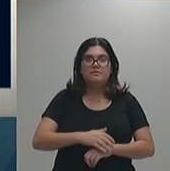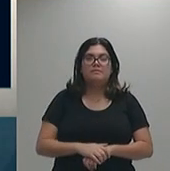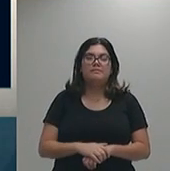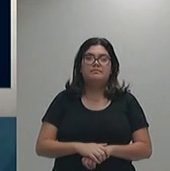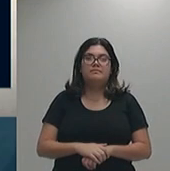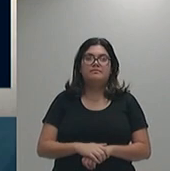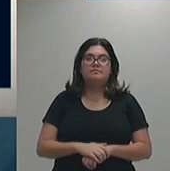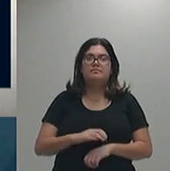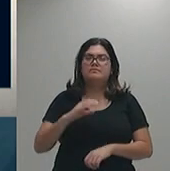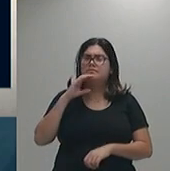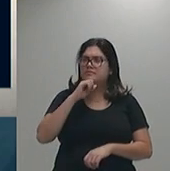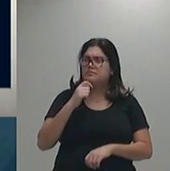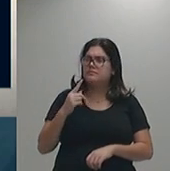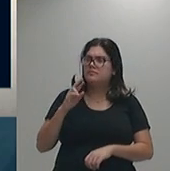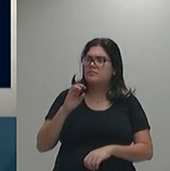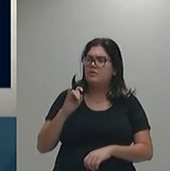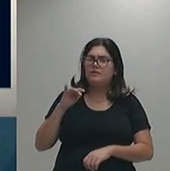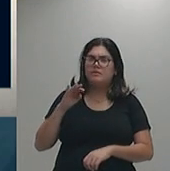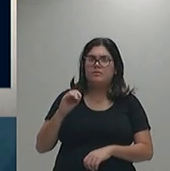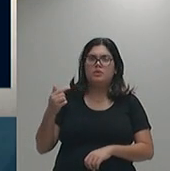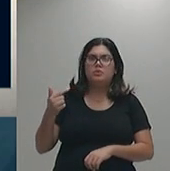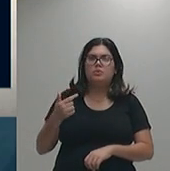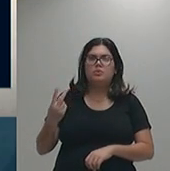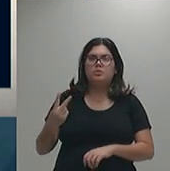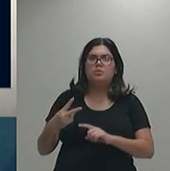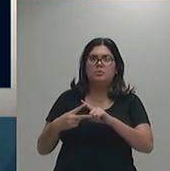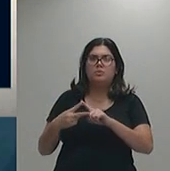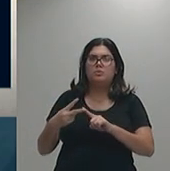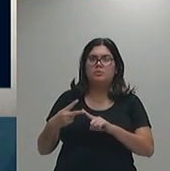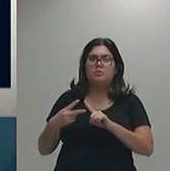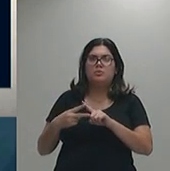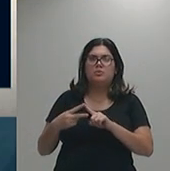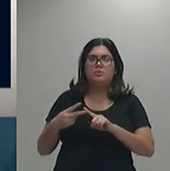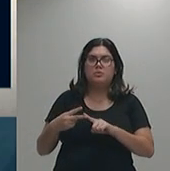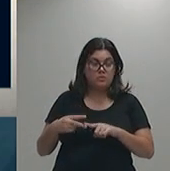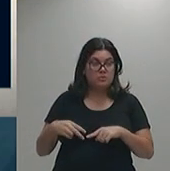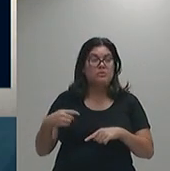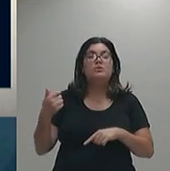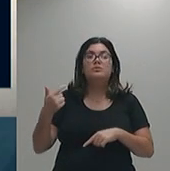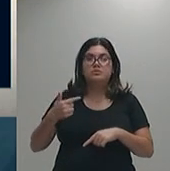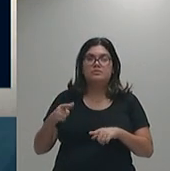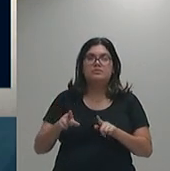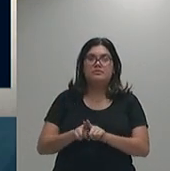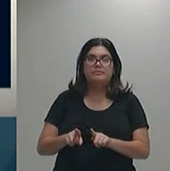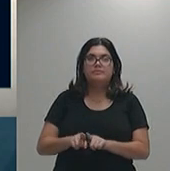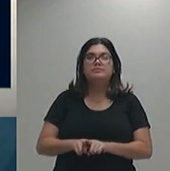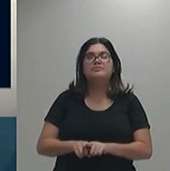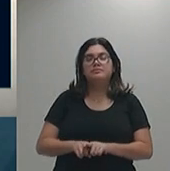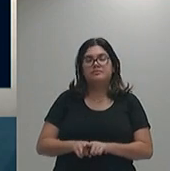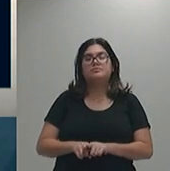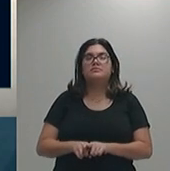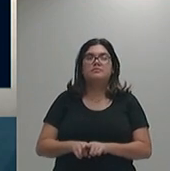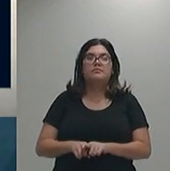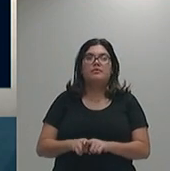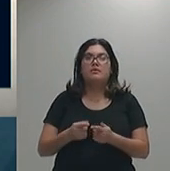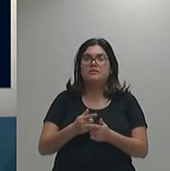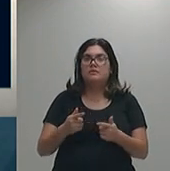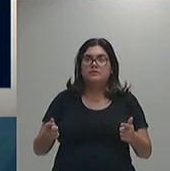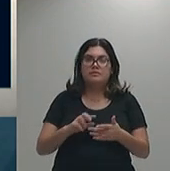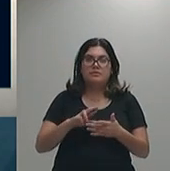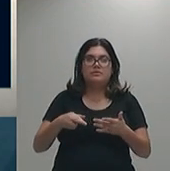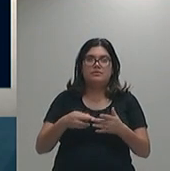acho que é o pagamento nos dois casos Bom Negócio o segundo também pra ouvido né também então no recurso especial o